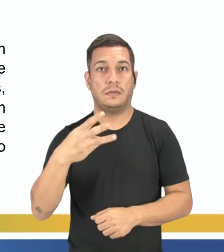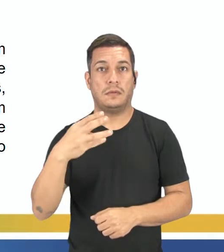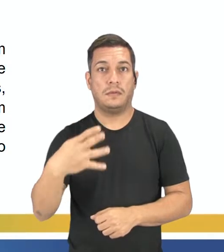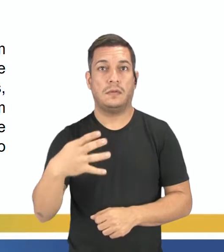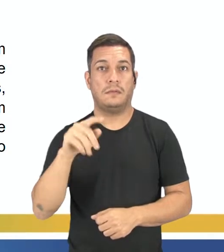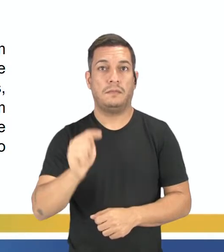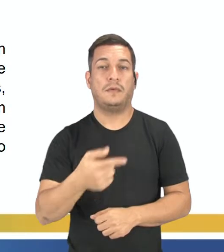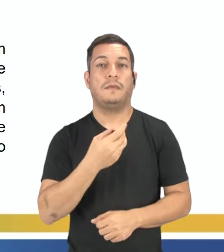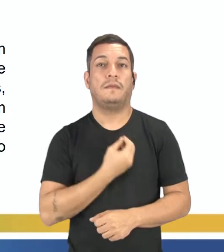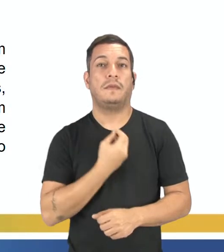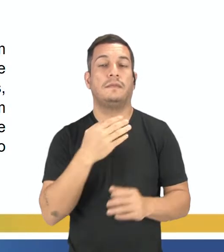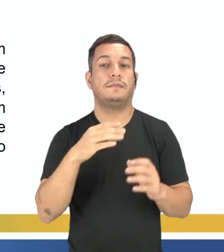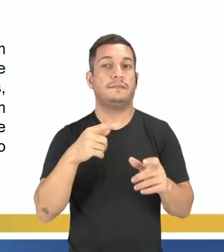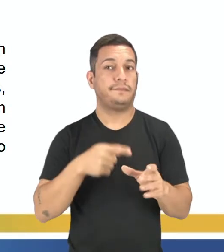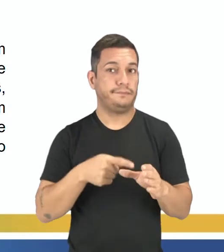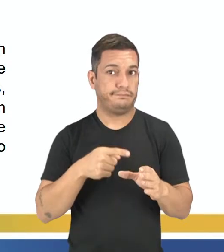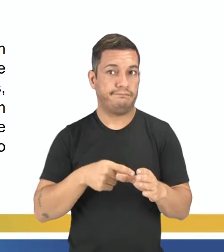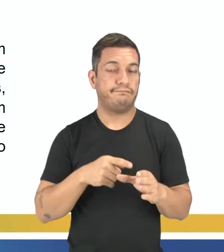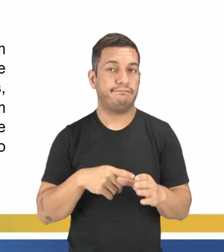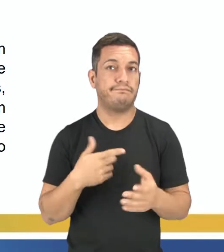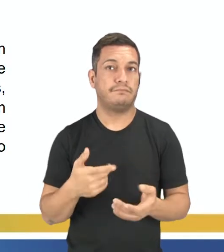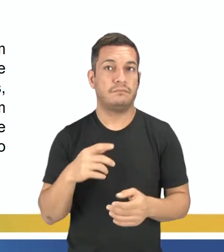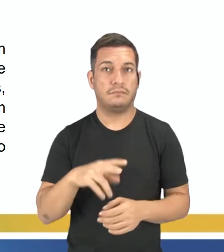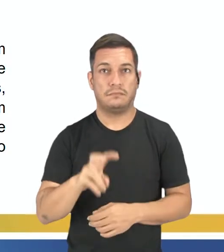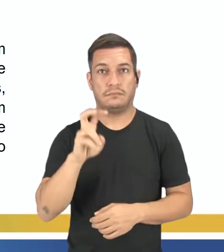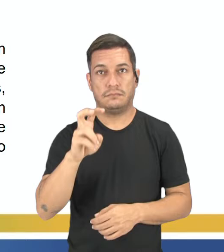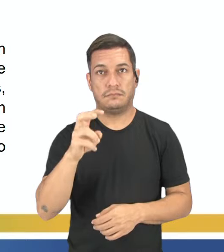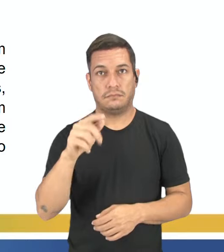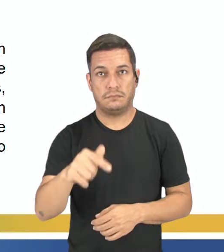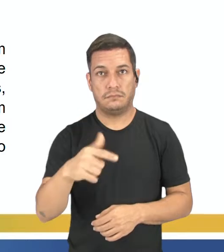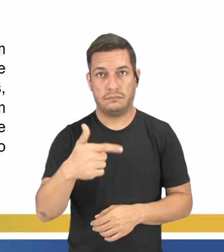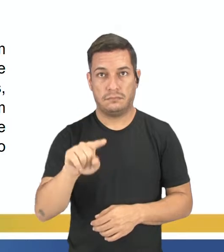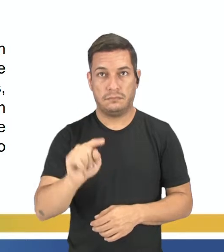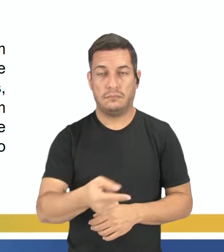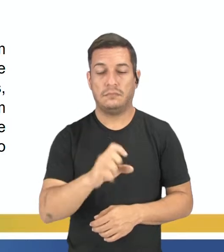324.834 mil vivem nas cidades, infelizmente, e